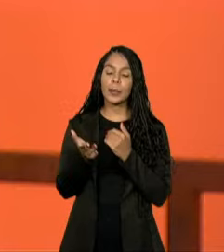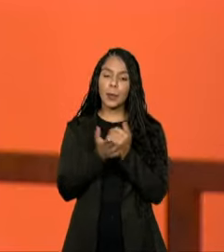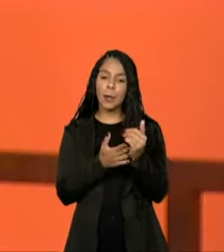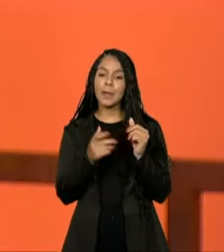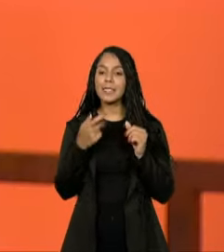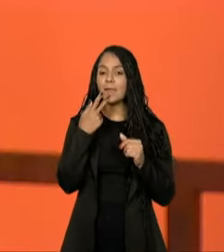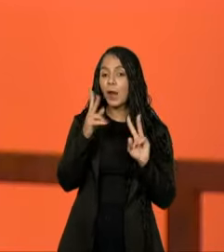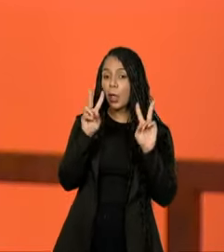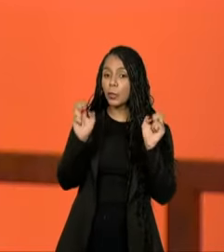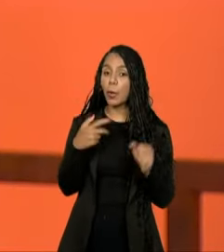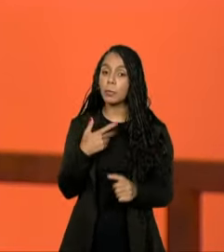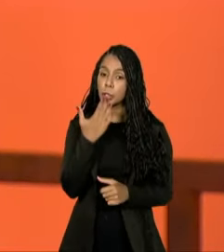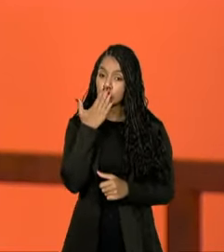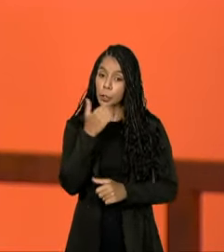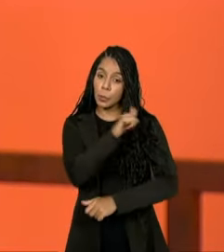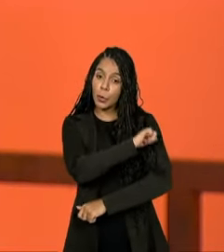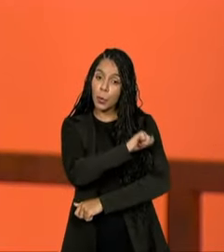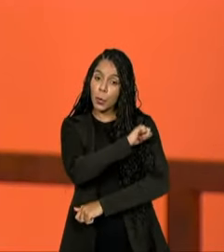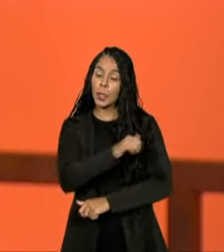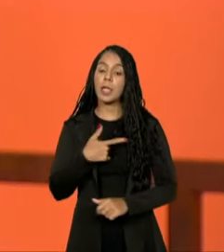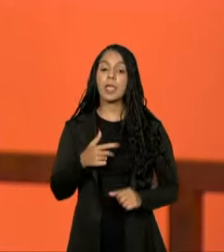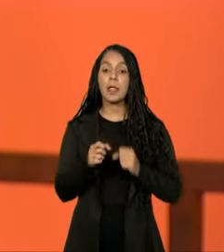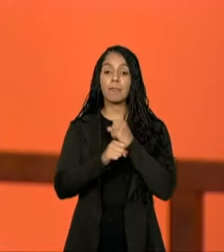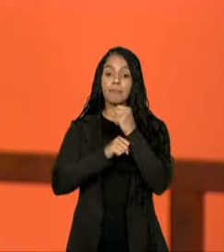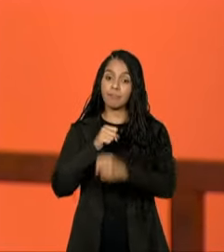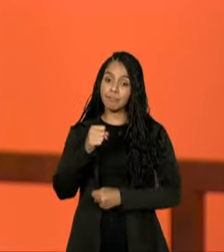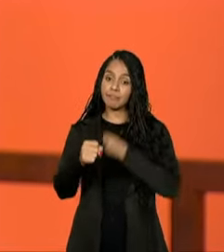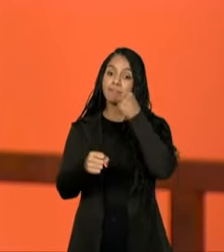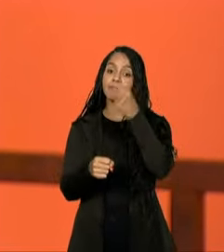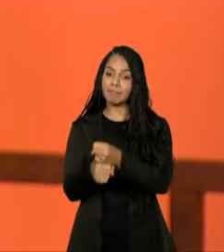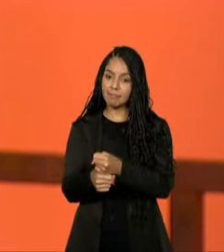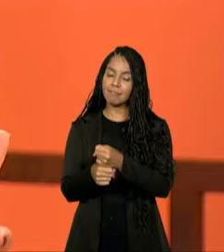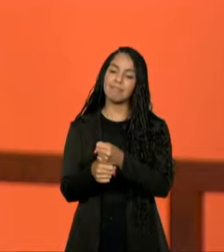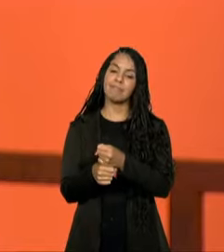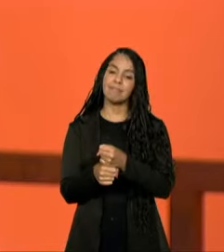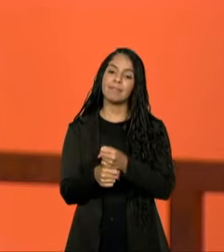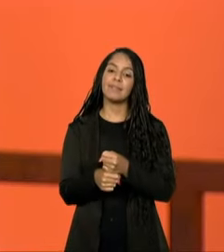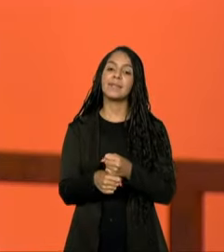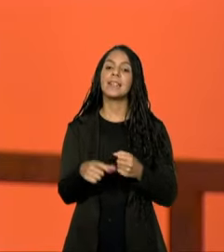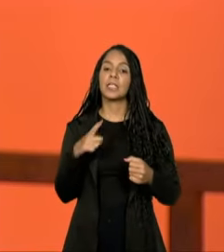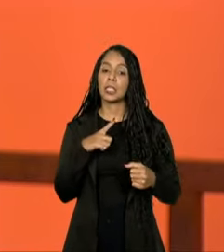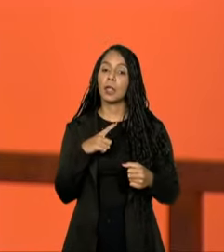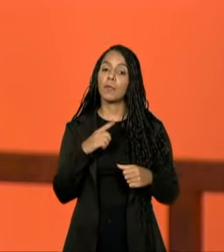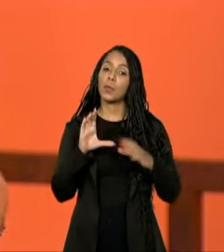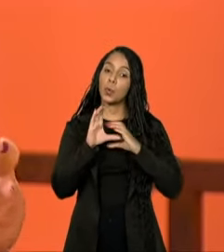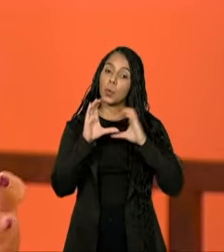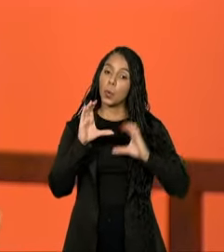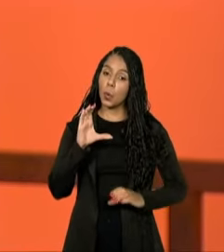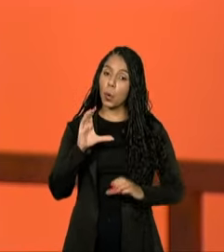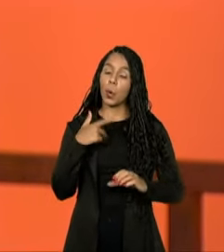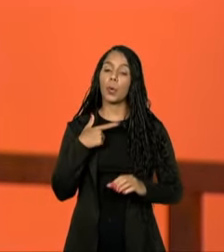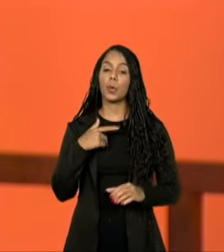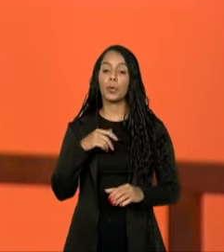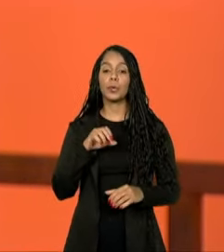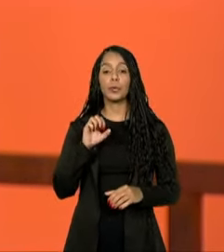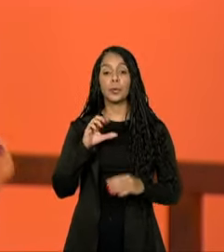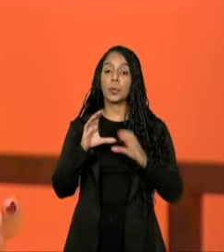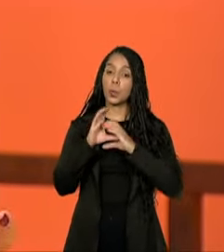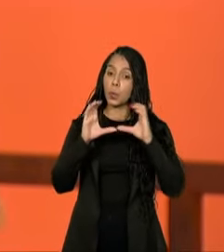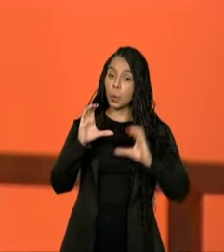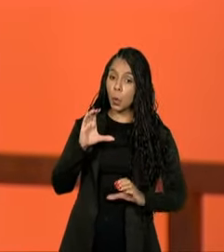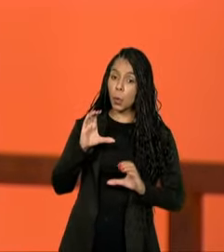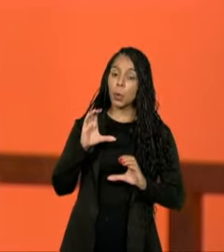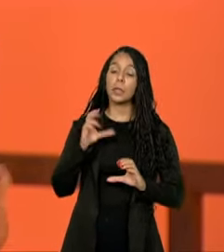times do Rio e tudo. E aí, no ano seguinte a isso, veio um concurso, né? Que um canal de televisão fez um concurso